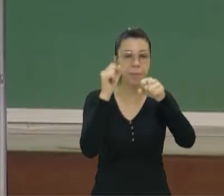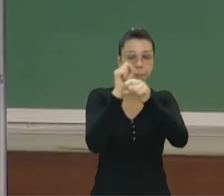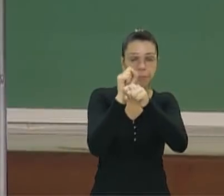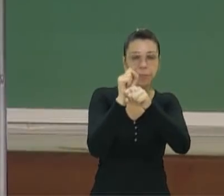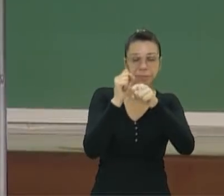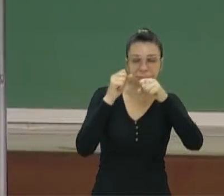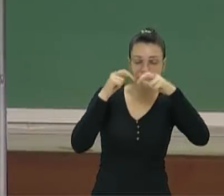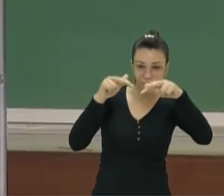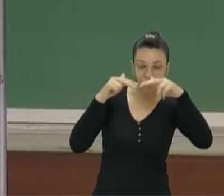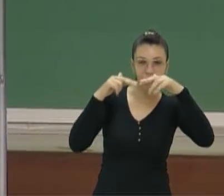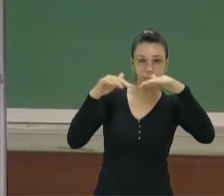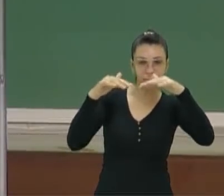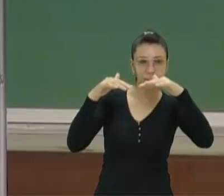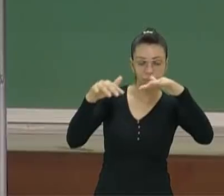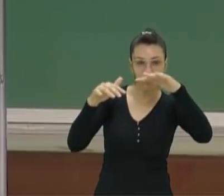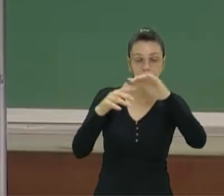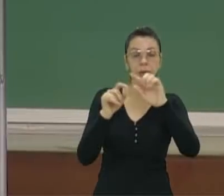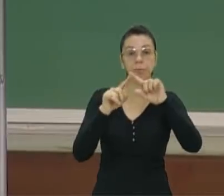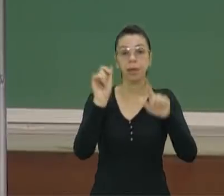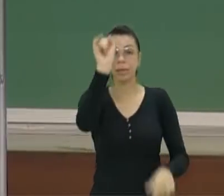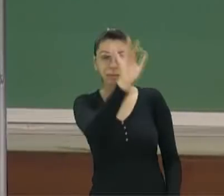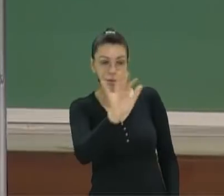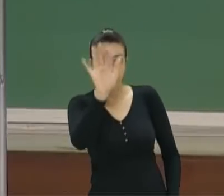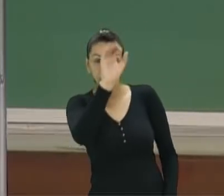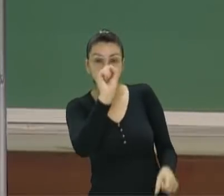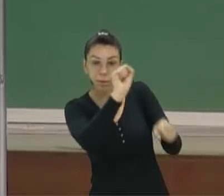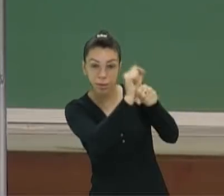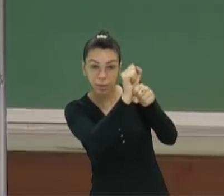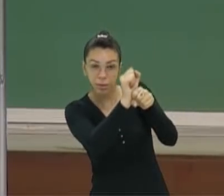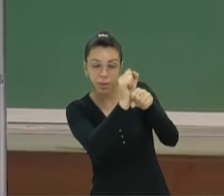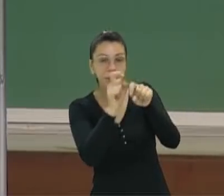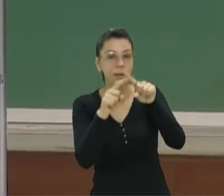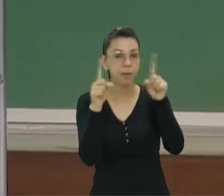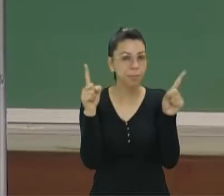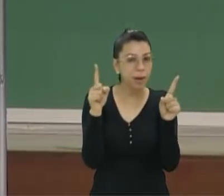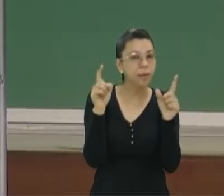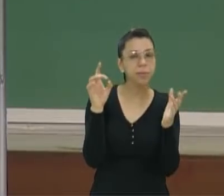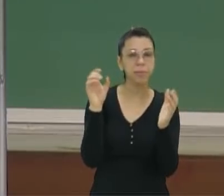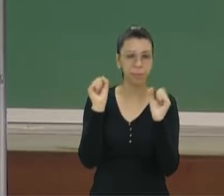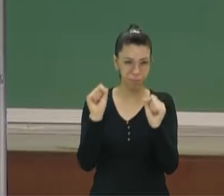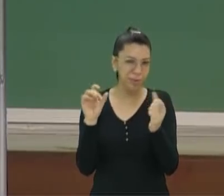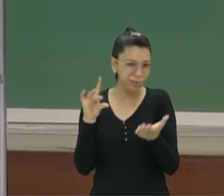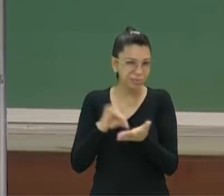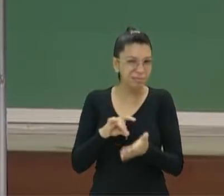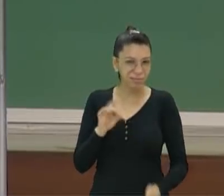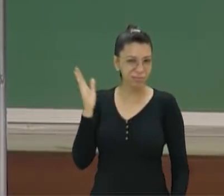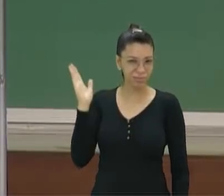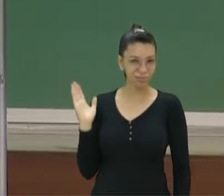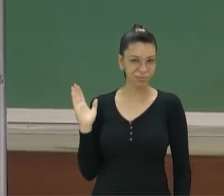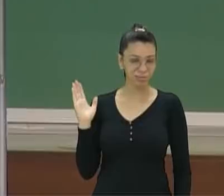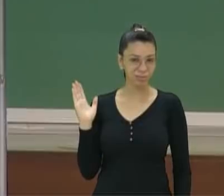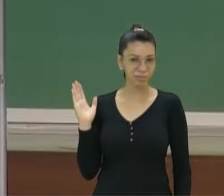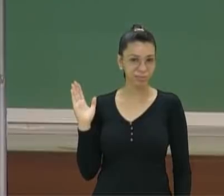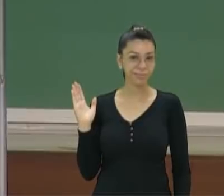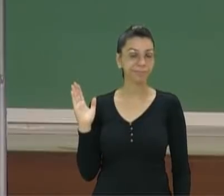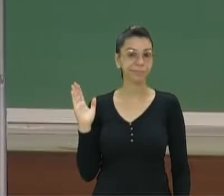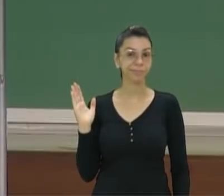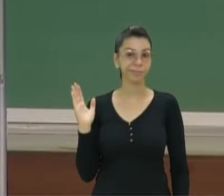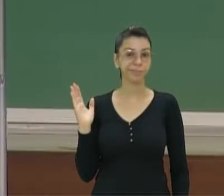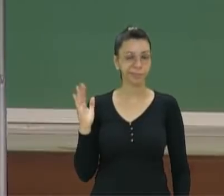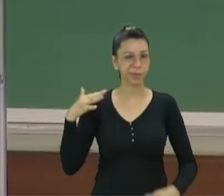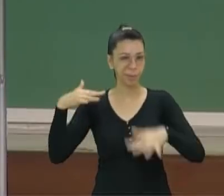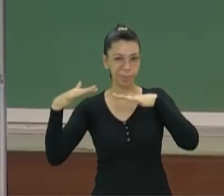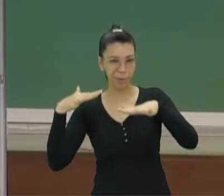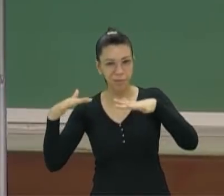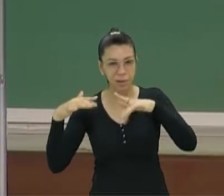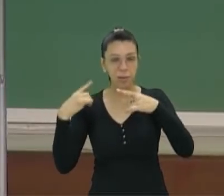porém, ela, enquanto imagem, ela está parada. Mas será que de fato a gente pode dizer isso? Será que no final das contas ela não está